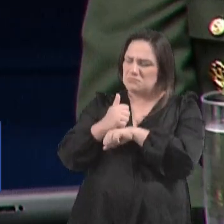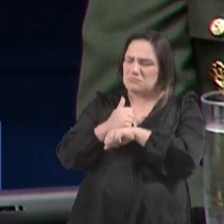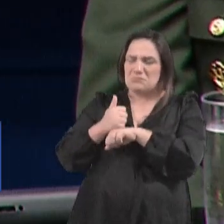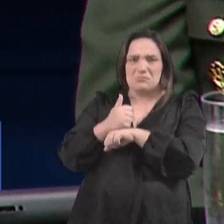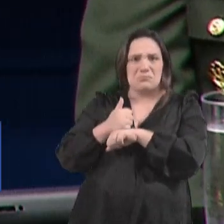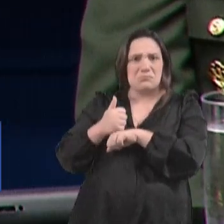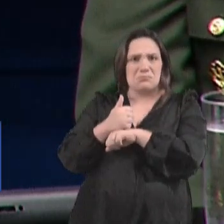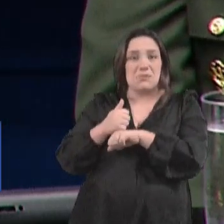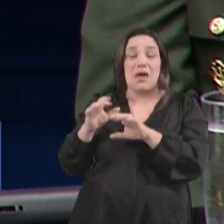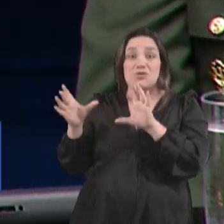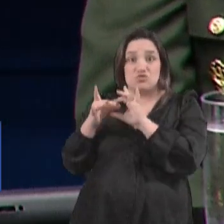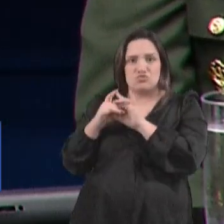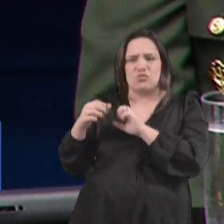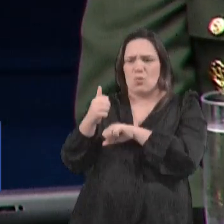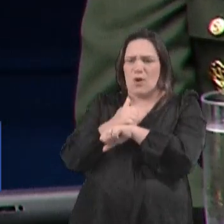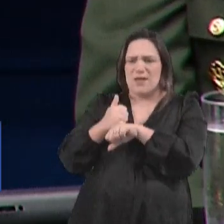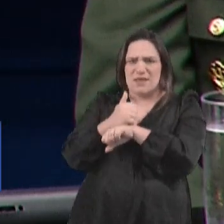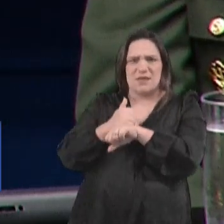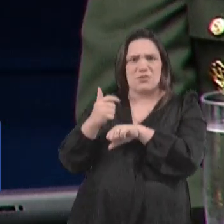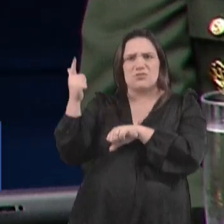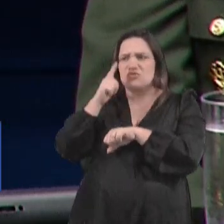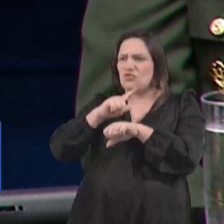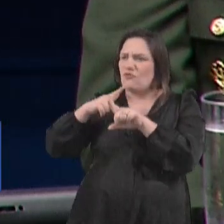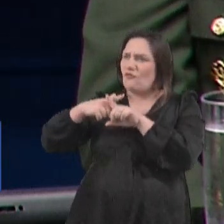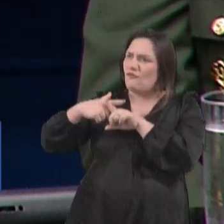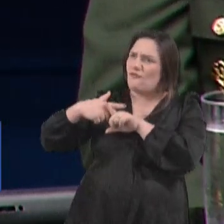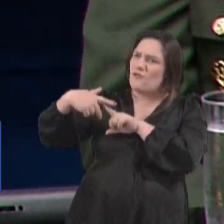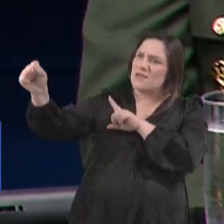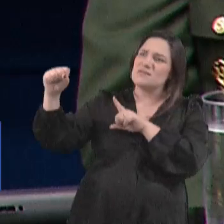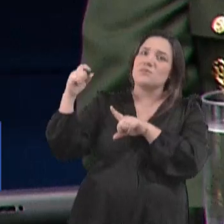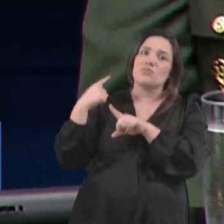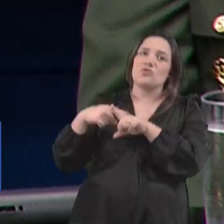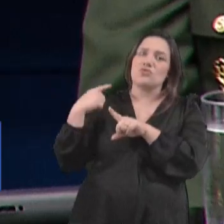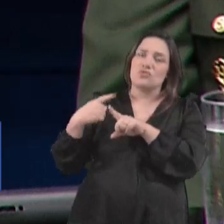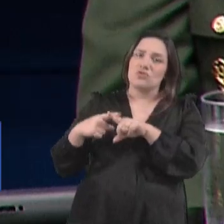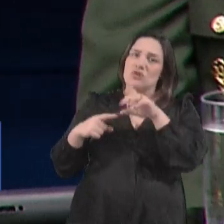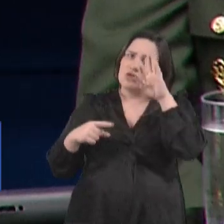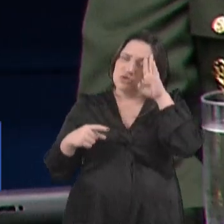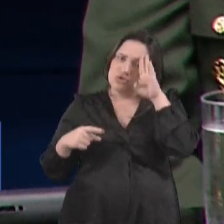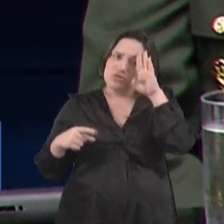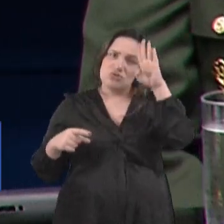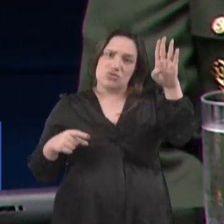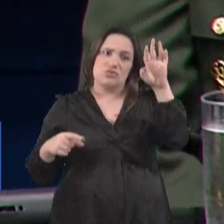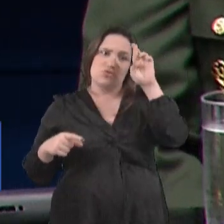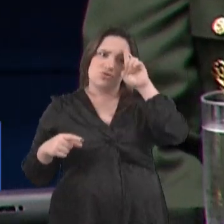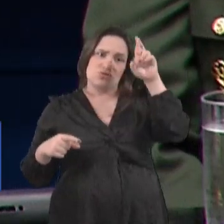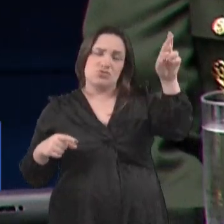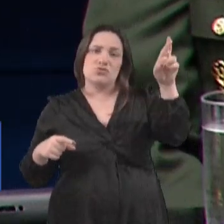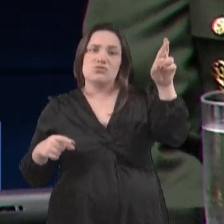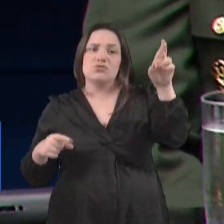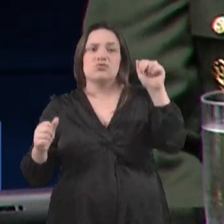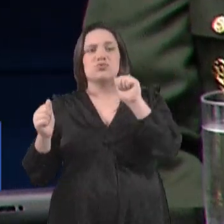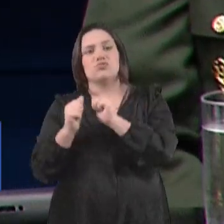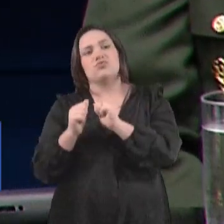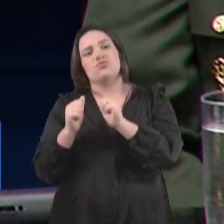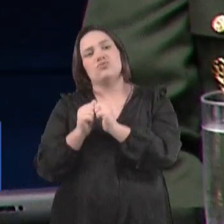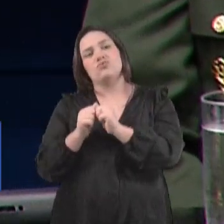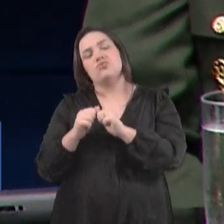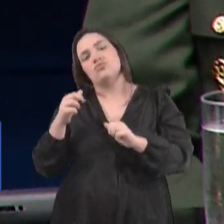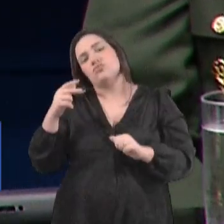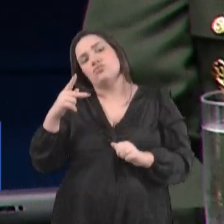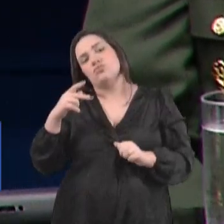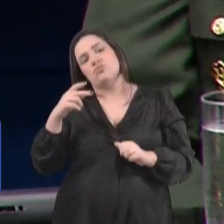qualidades que facilitou o êxito de uma combinação a que o comandante, com razão, ligara o maior